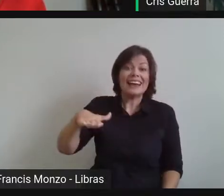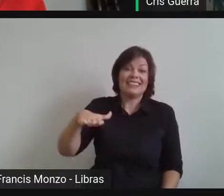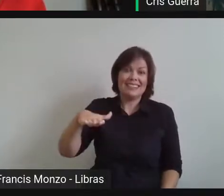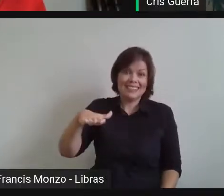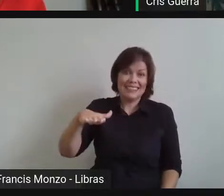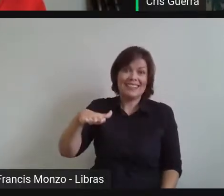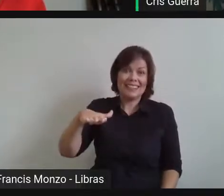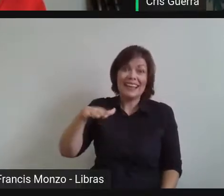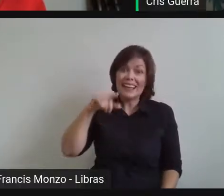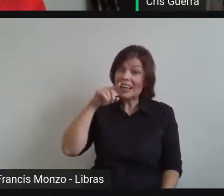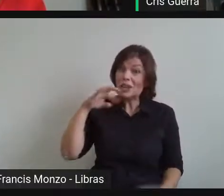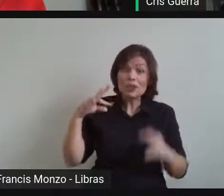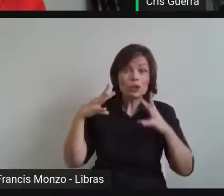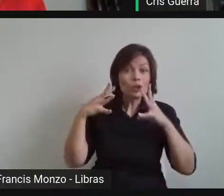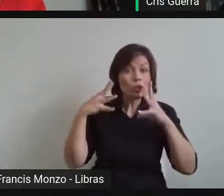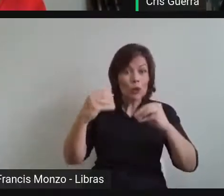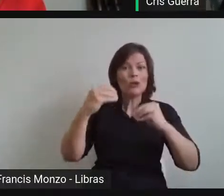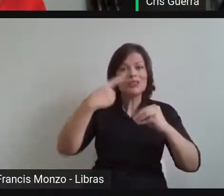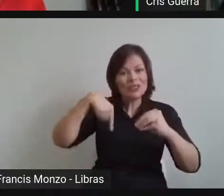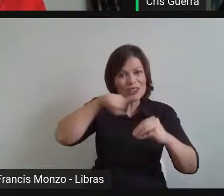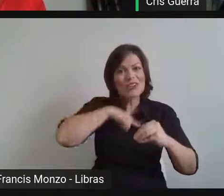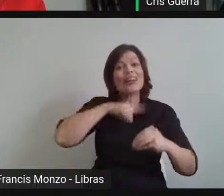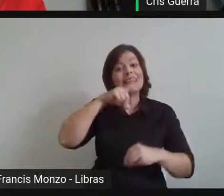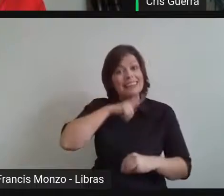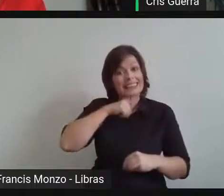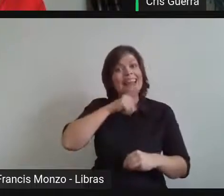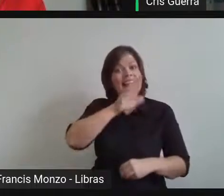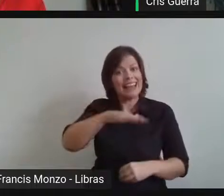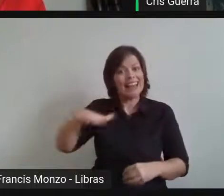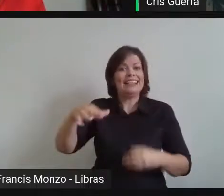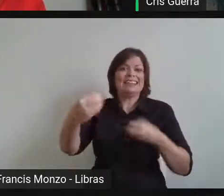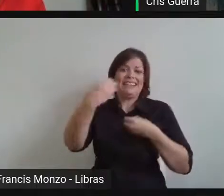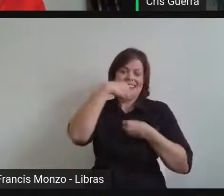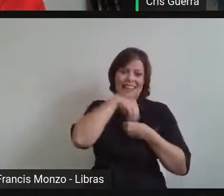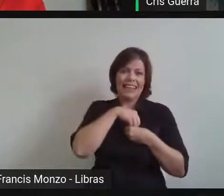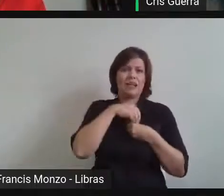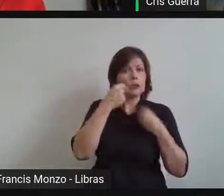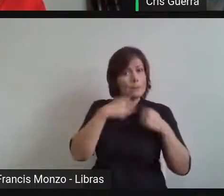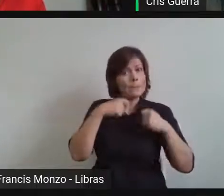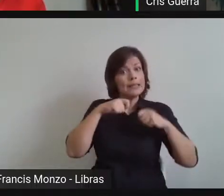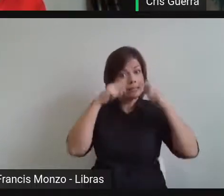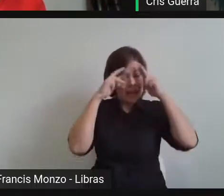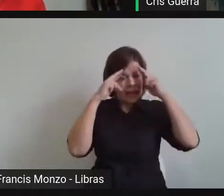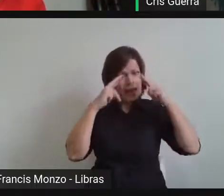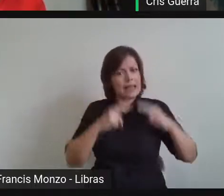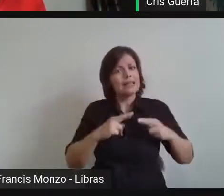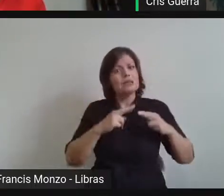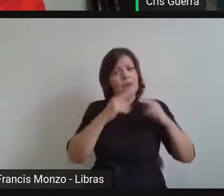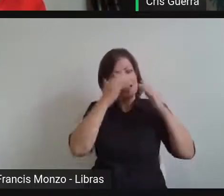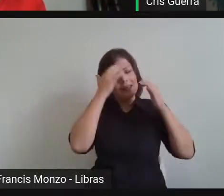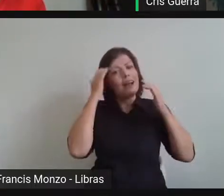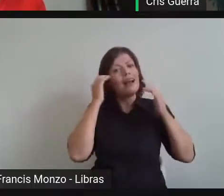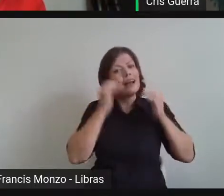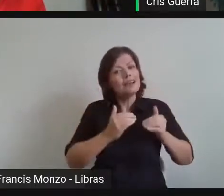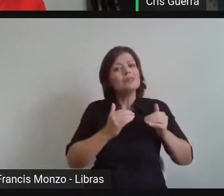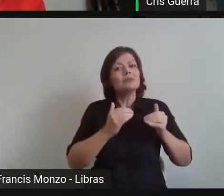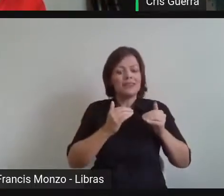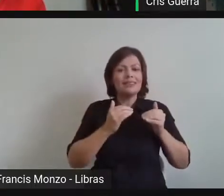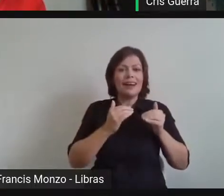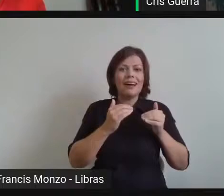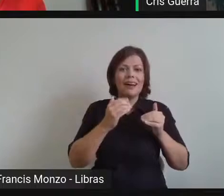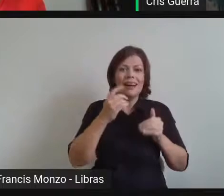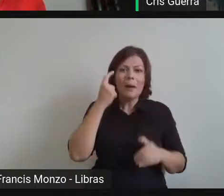para essa criança, você precisa respeitá-la, né? Então, acho que é por isso que é tão interessante você olhar para a idade como